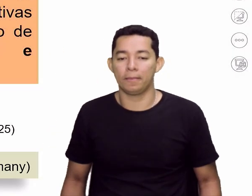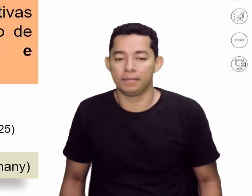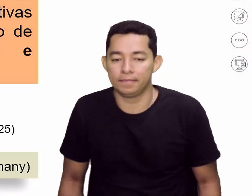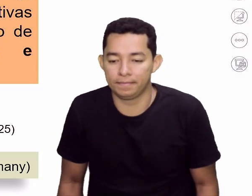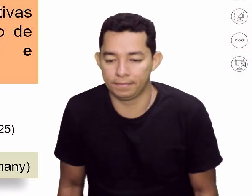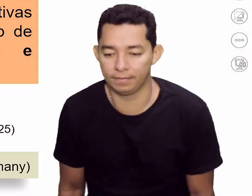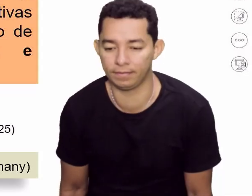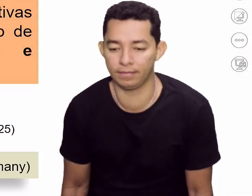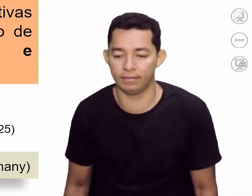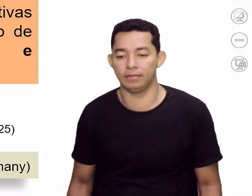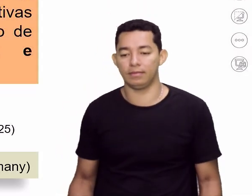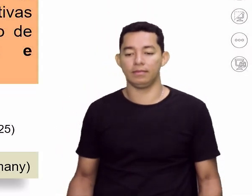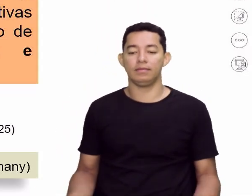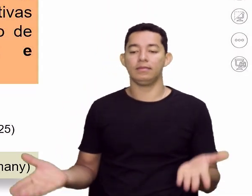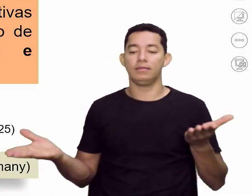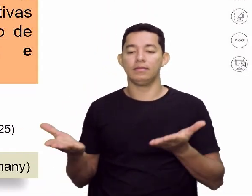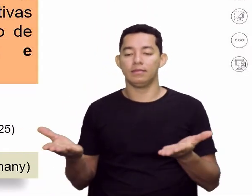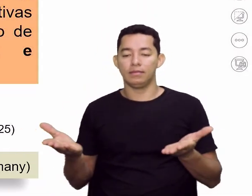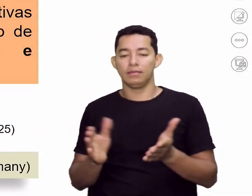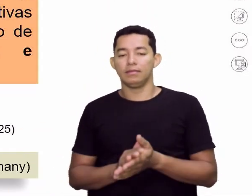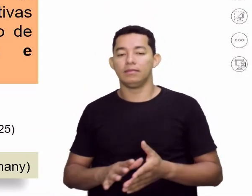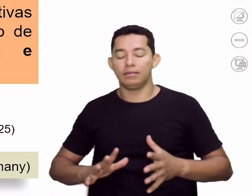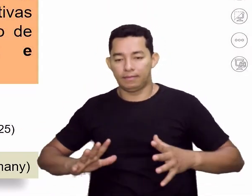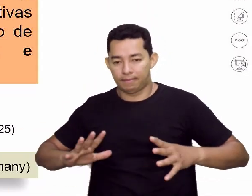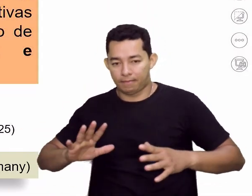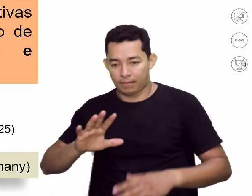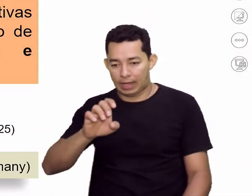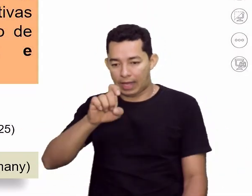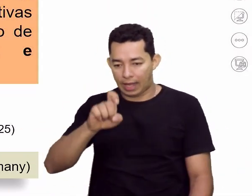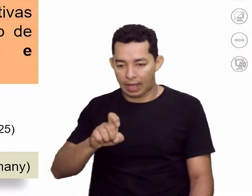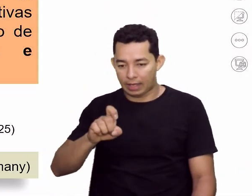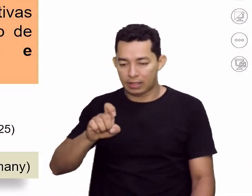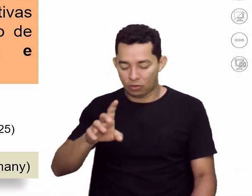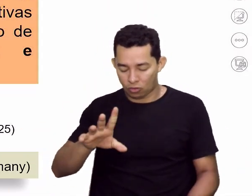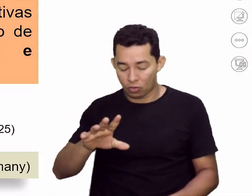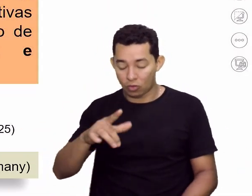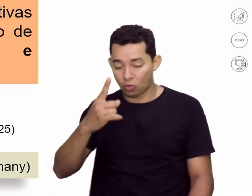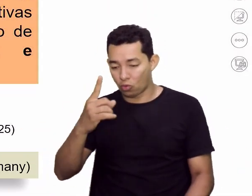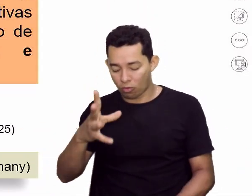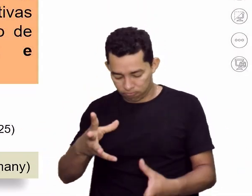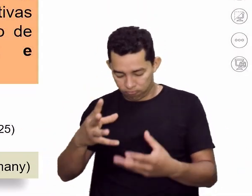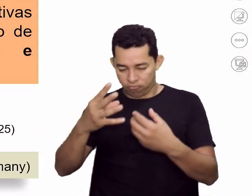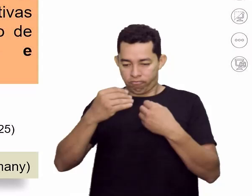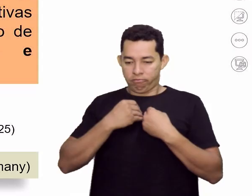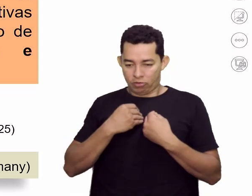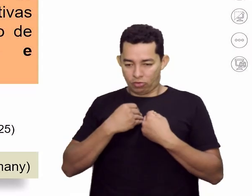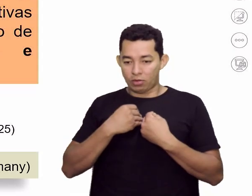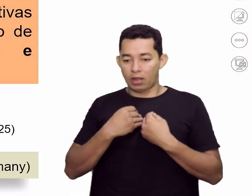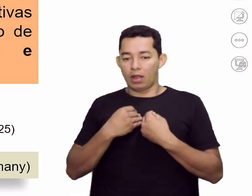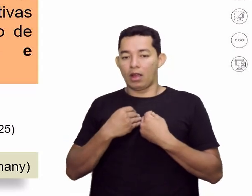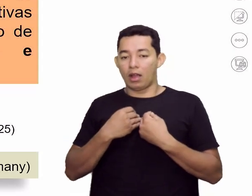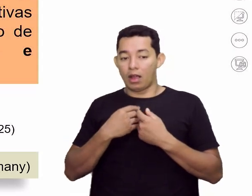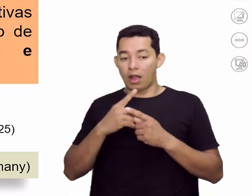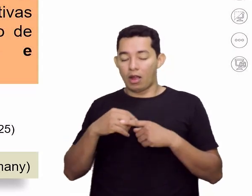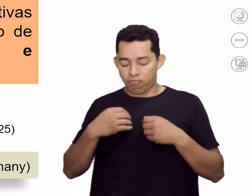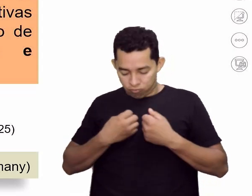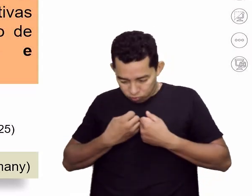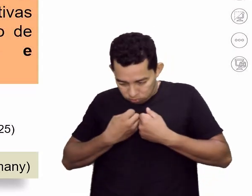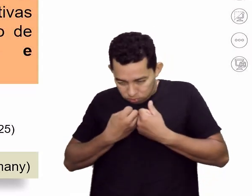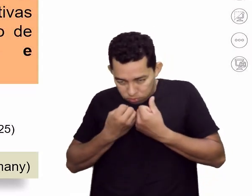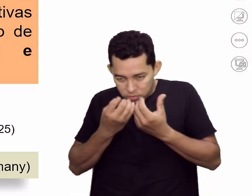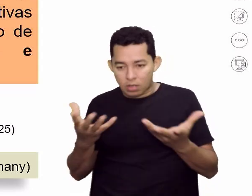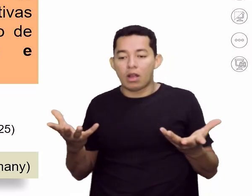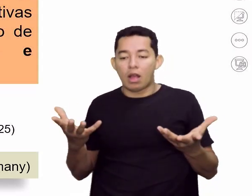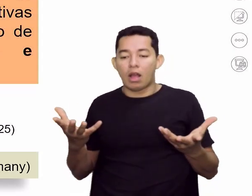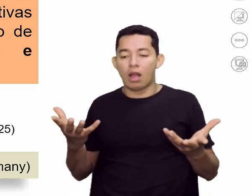o expressionismo, né? Um era de dentro, né? A impressão que o artista tinha, e depois era ele expressando,